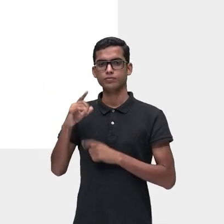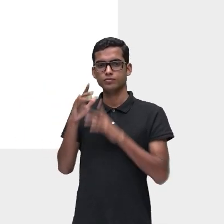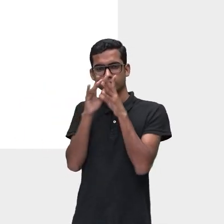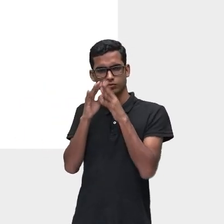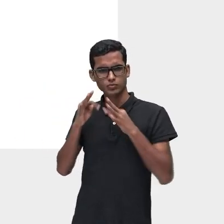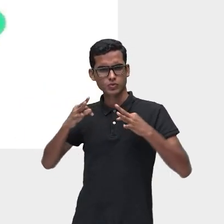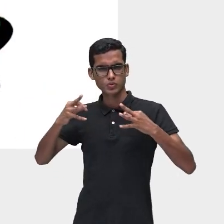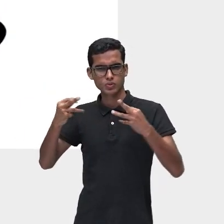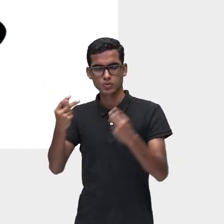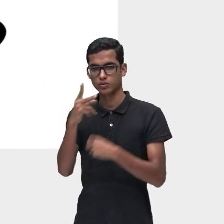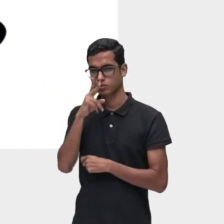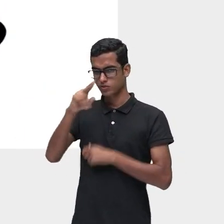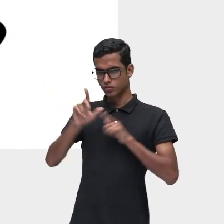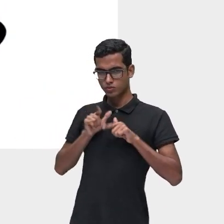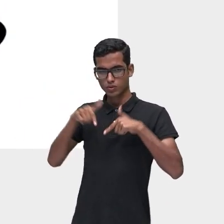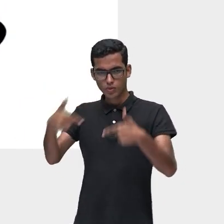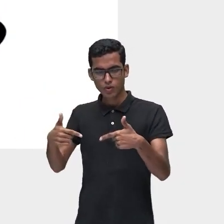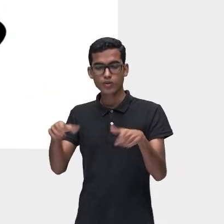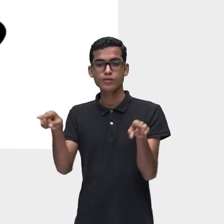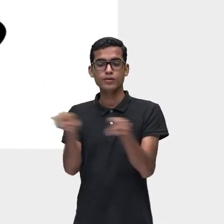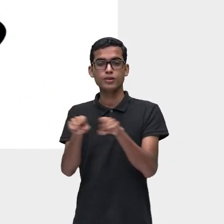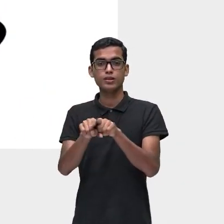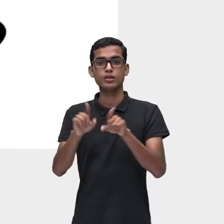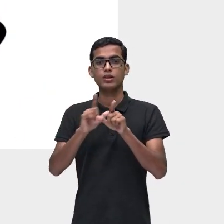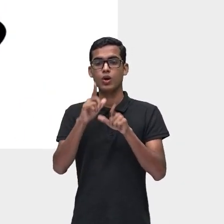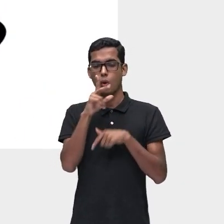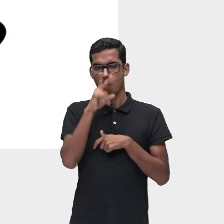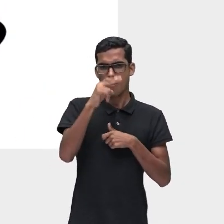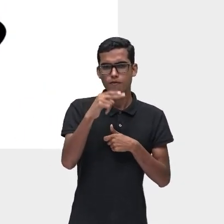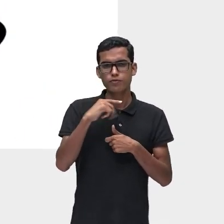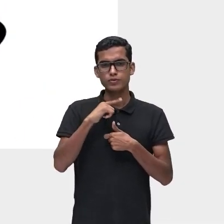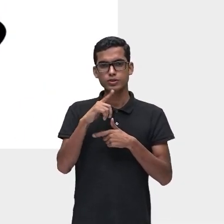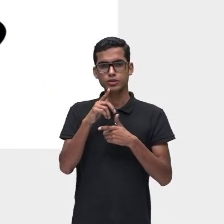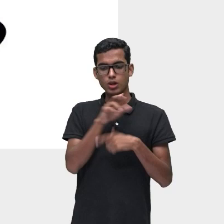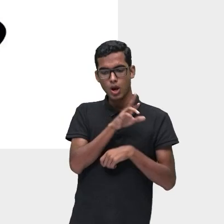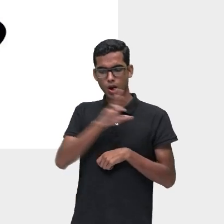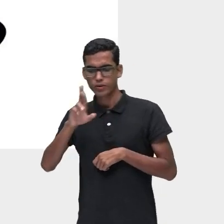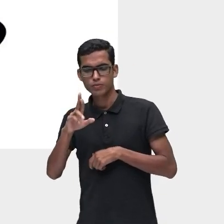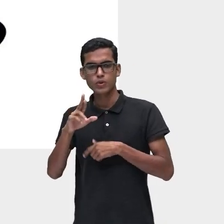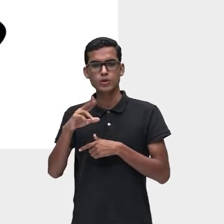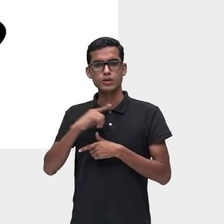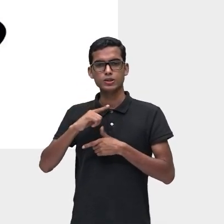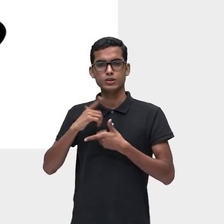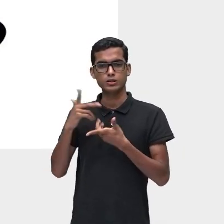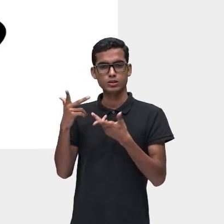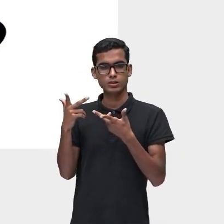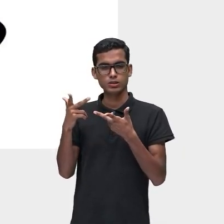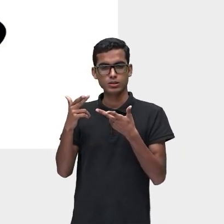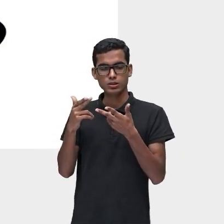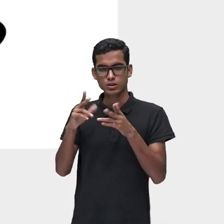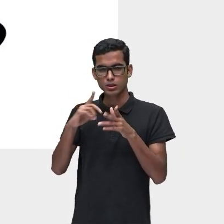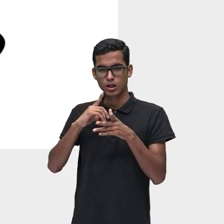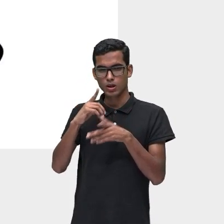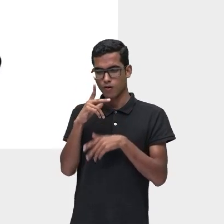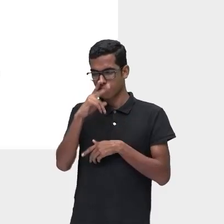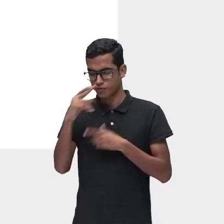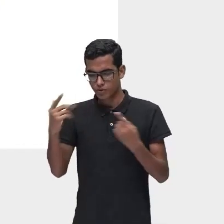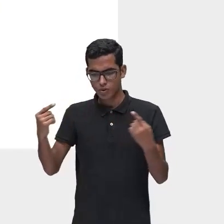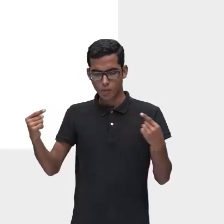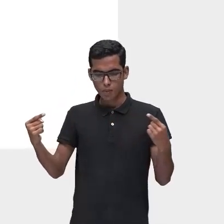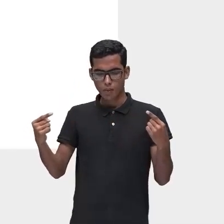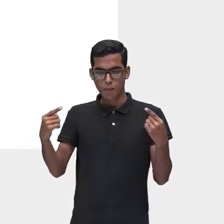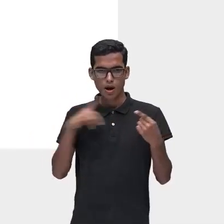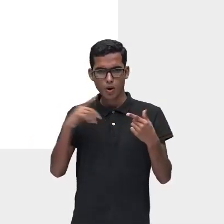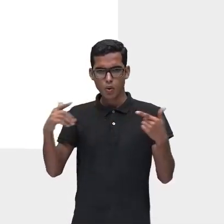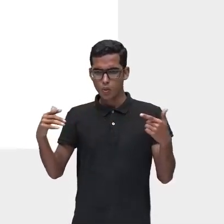ação exige uma força de reação de mesma direção, mesmo módulo, mas sentido oposto.